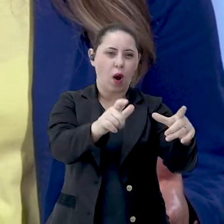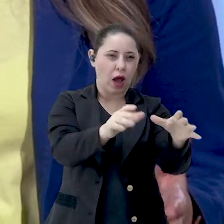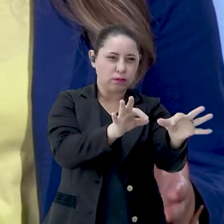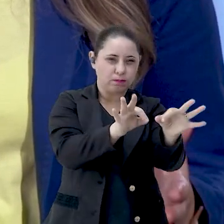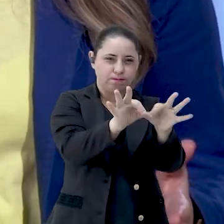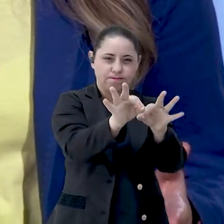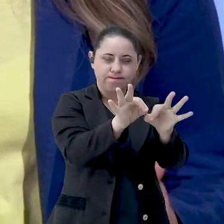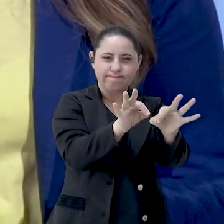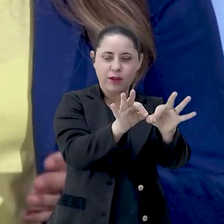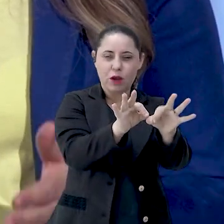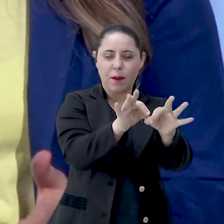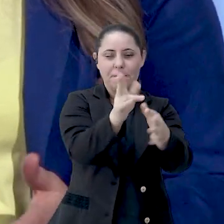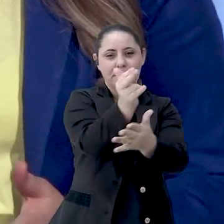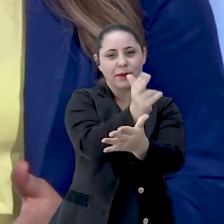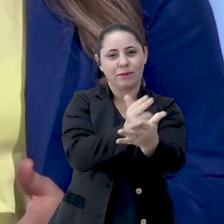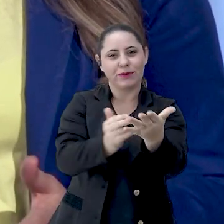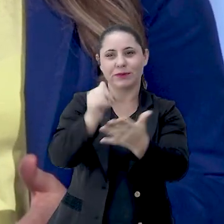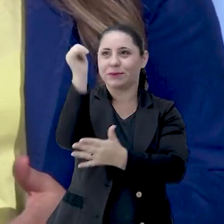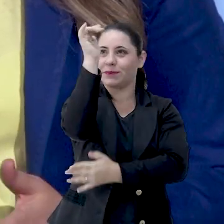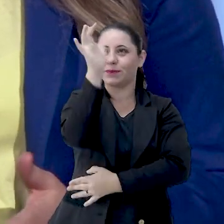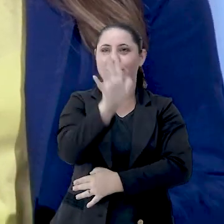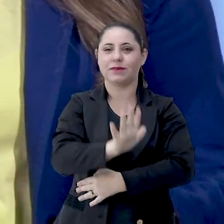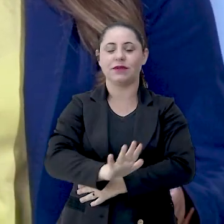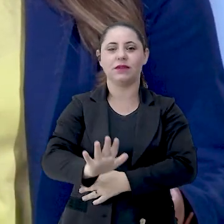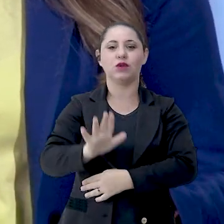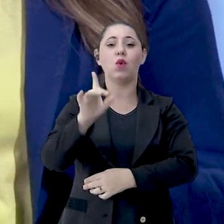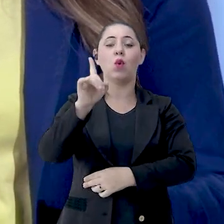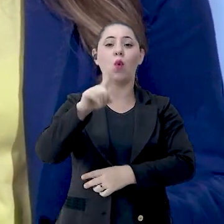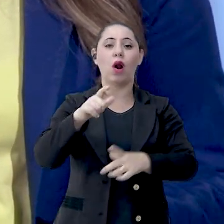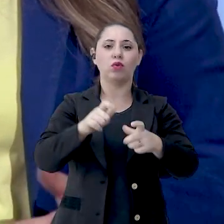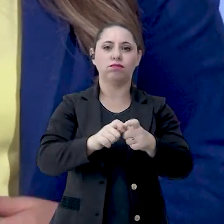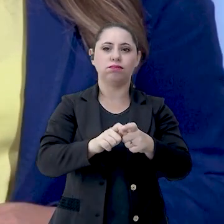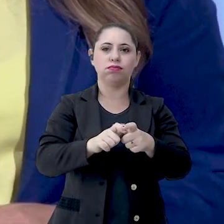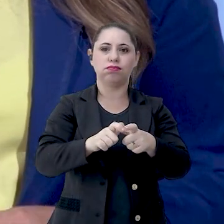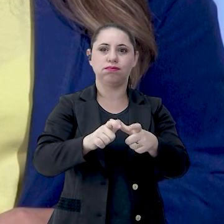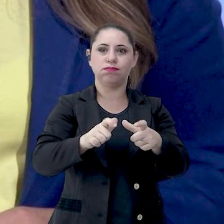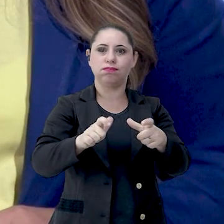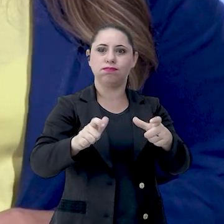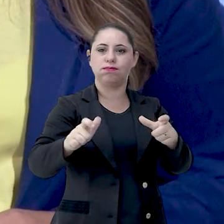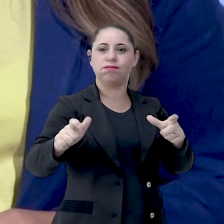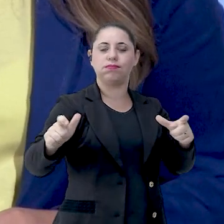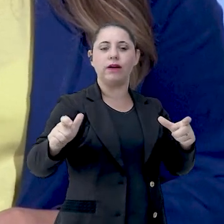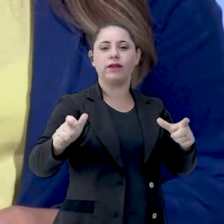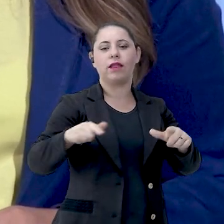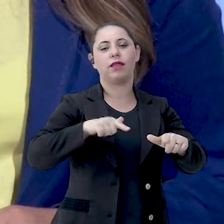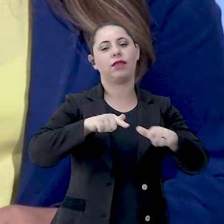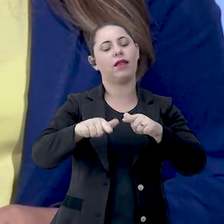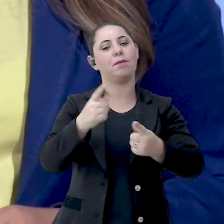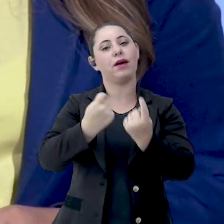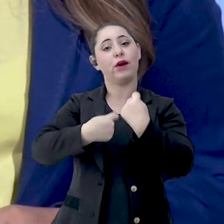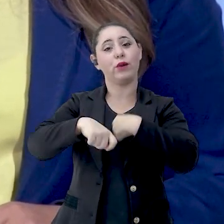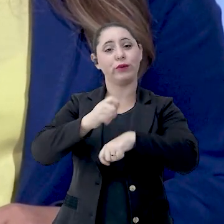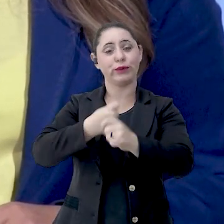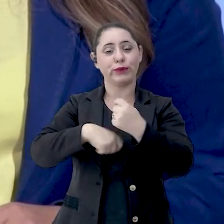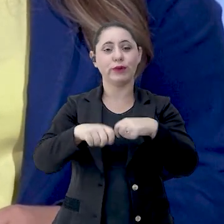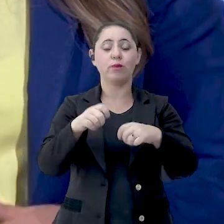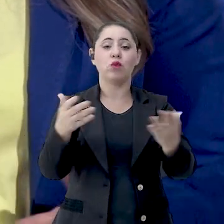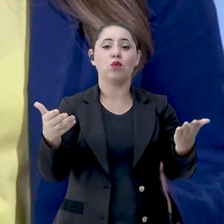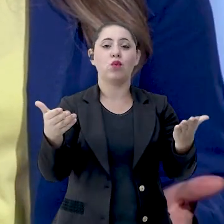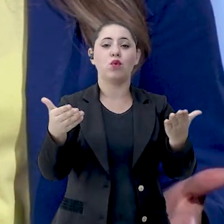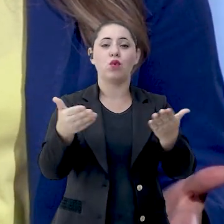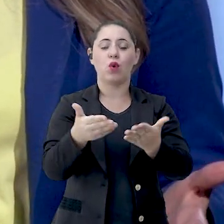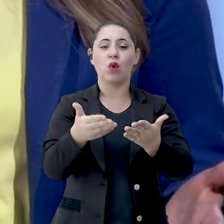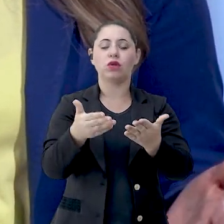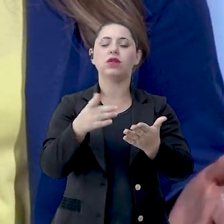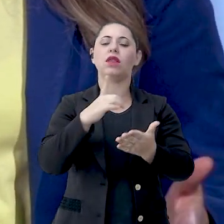localização estratégica no mapa do Brasil se tornaram campo de expansão das mais diversas atividades econômicas